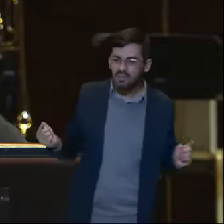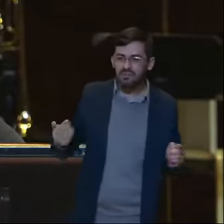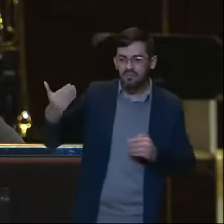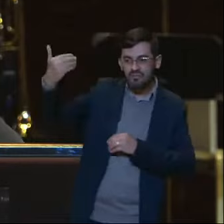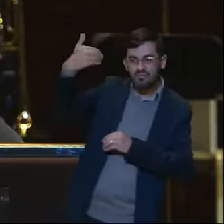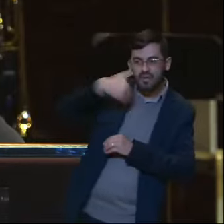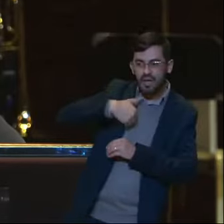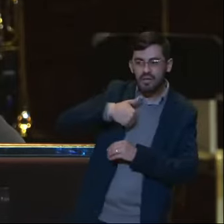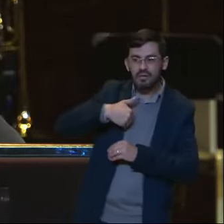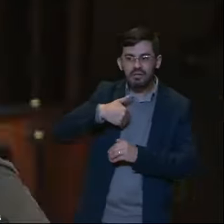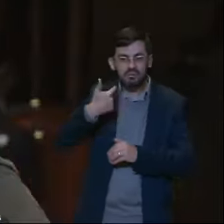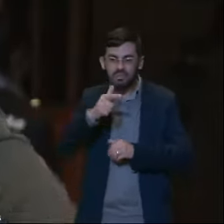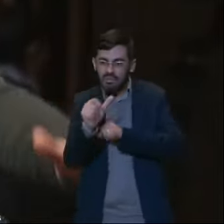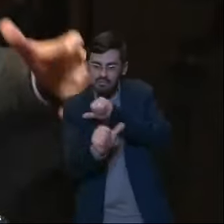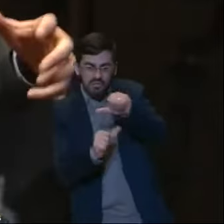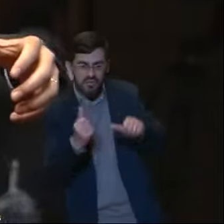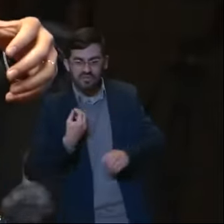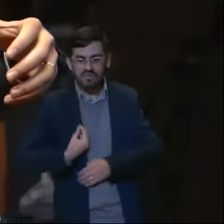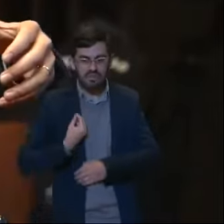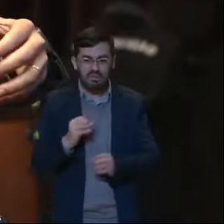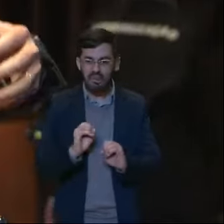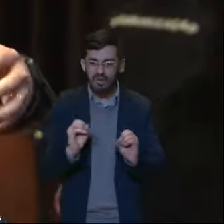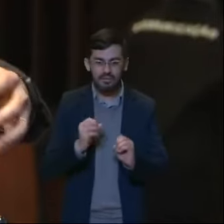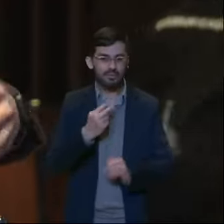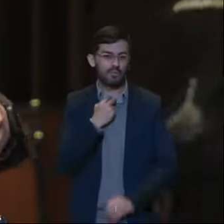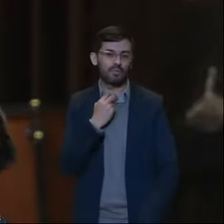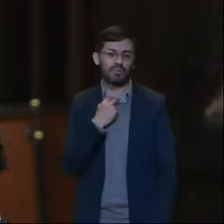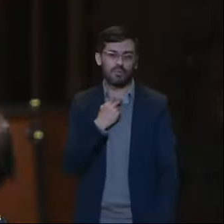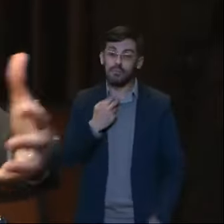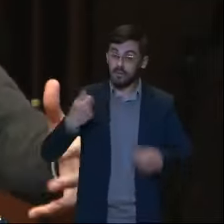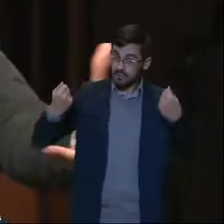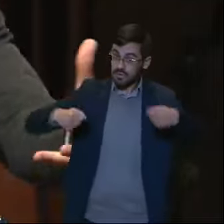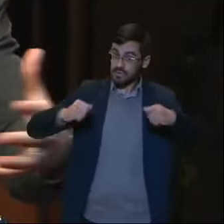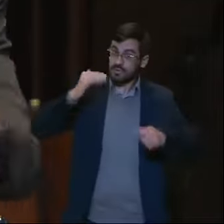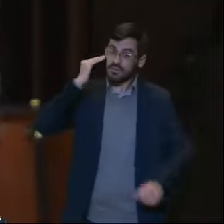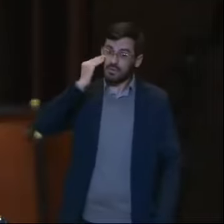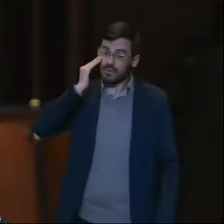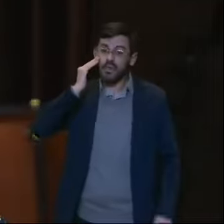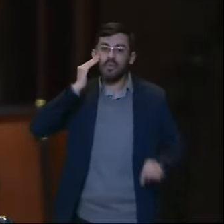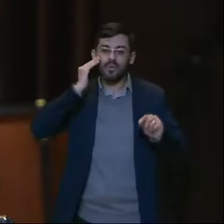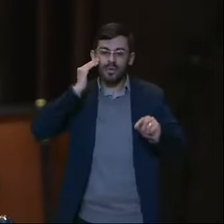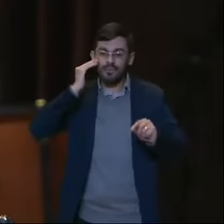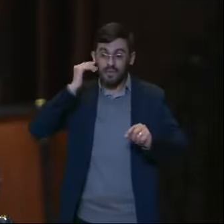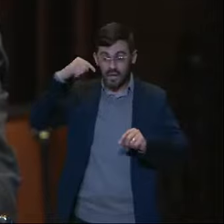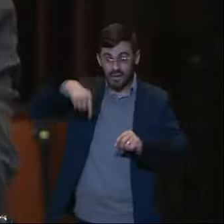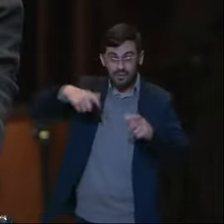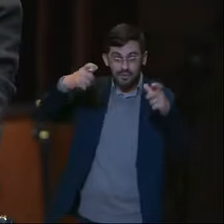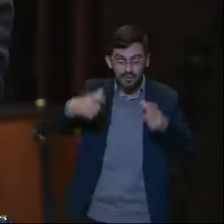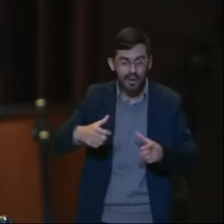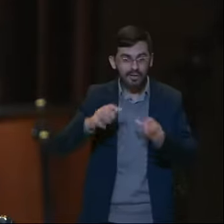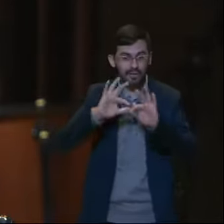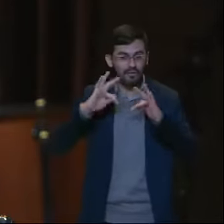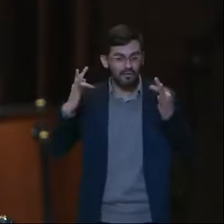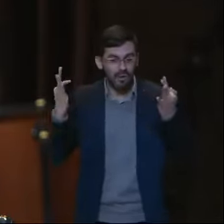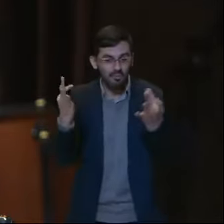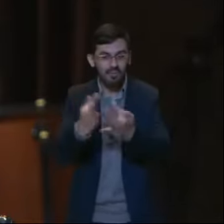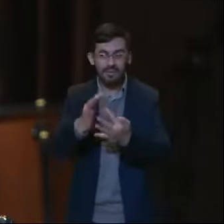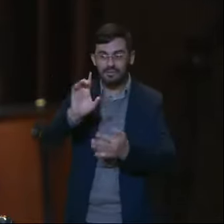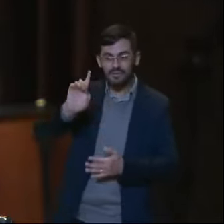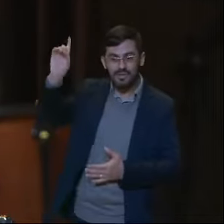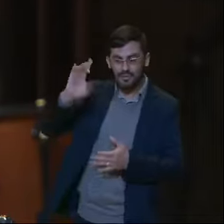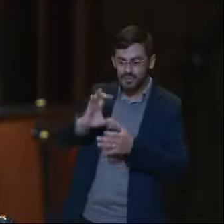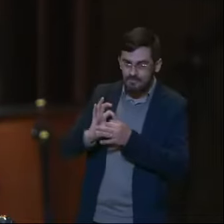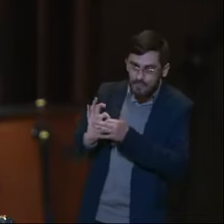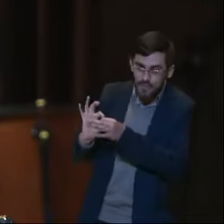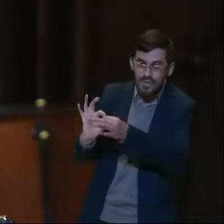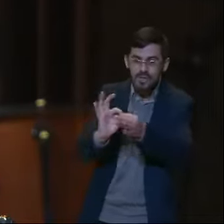shopping. Nós precisamos entender que esse lugar é o lugar que a família de Deus se reúne, e há uma união espiritual